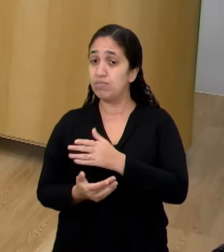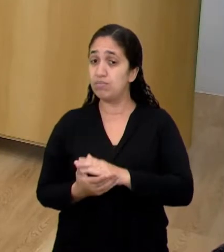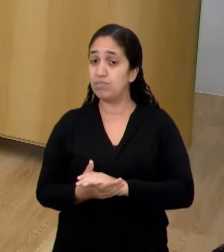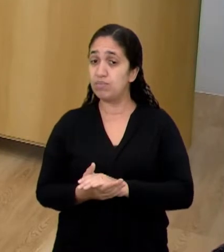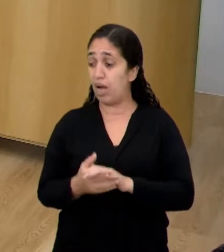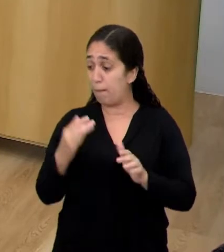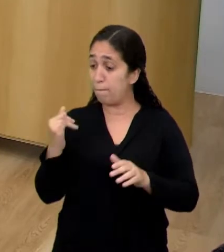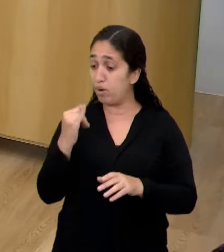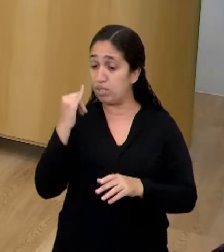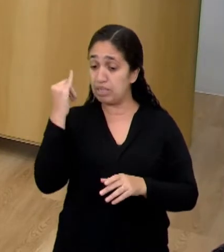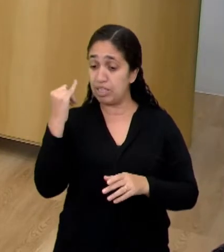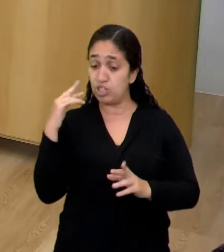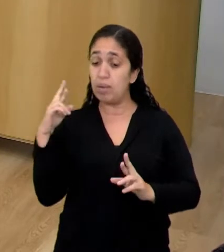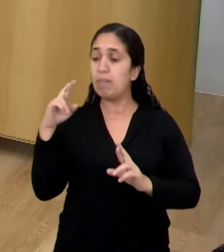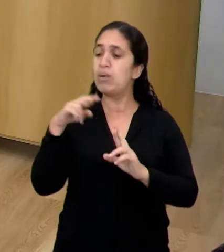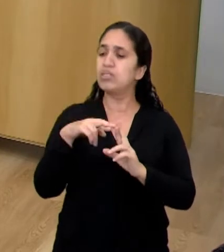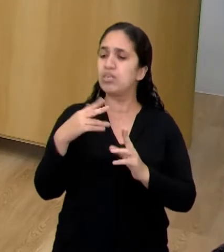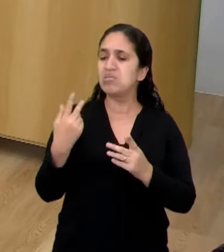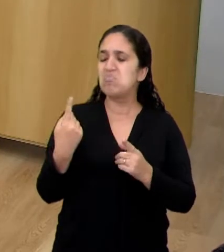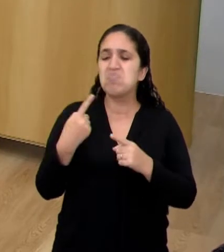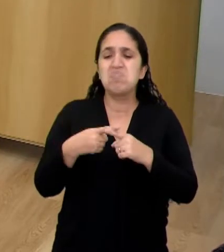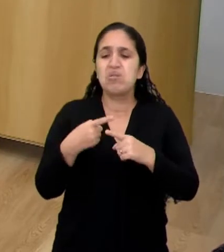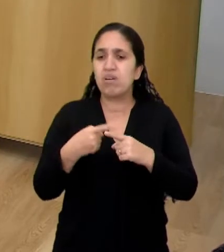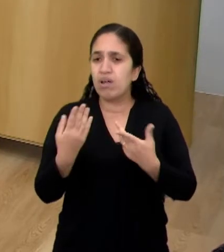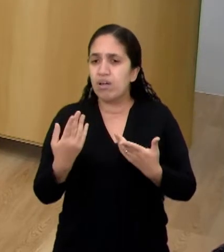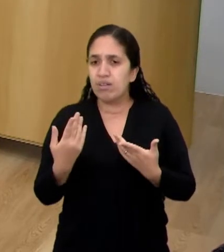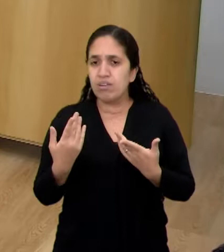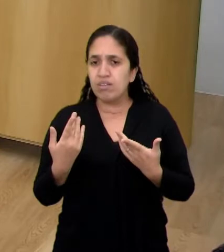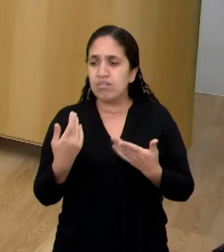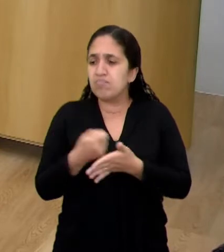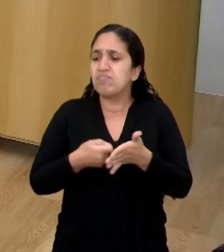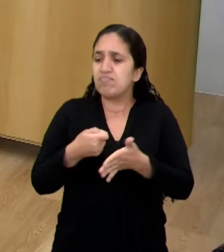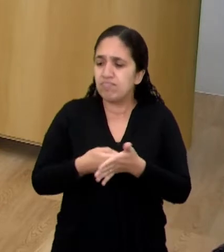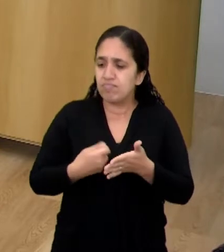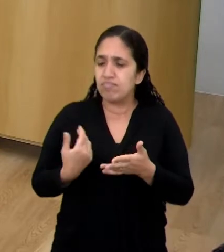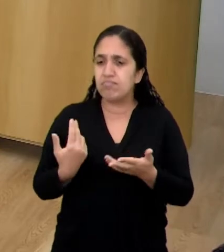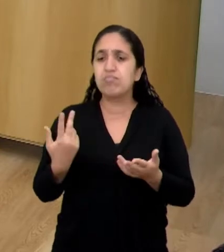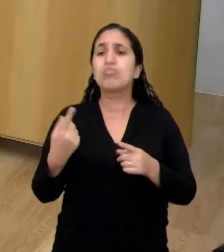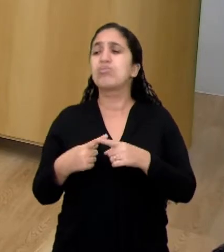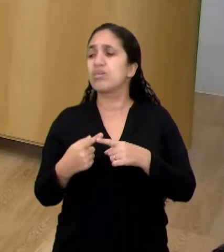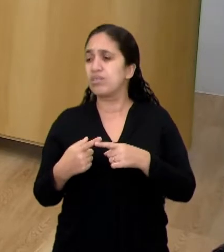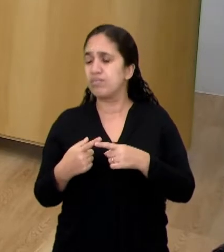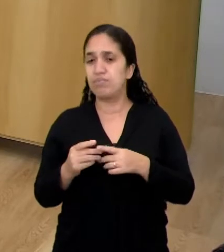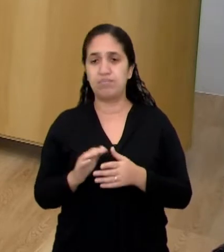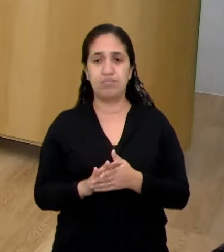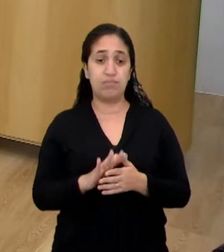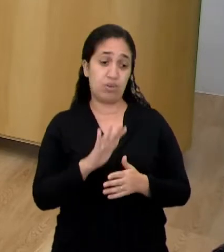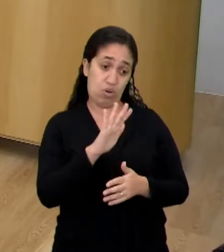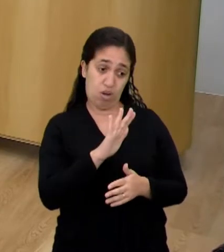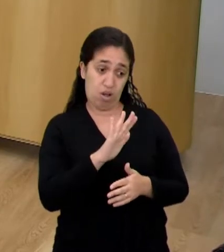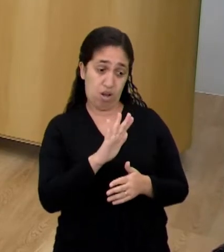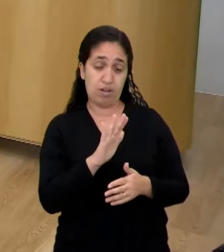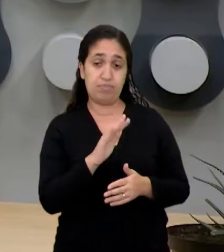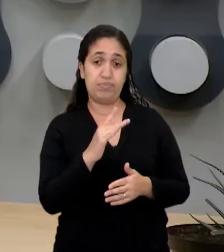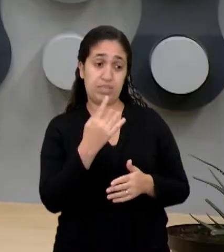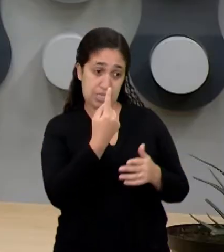a importância da representatividade, mas por que será que tem que existir esse clamor? Por que existe essa... eu acredito que essa primeira pergunta é